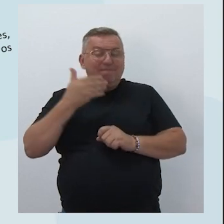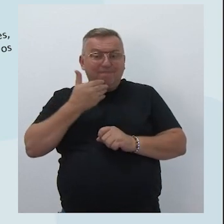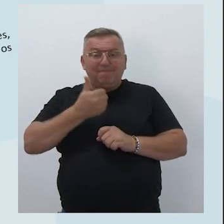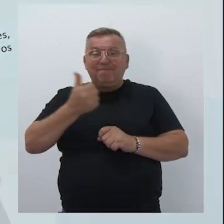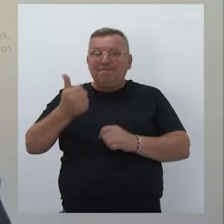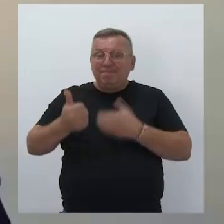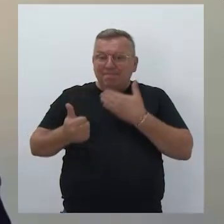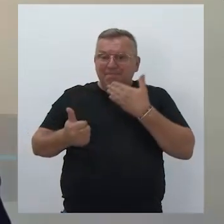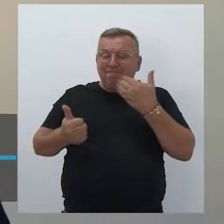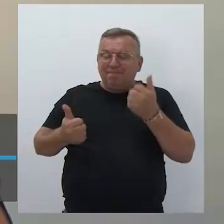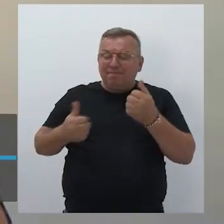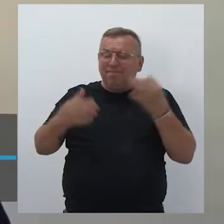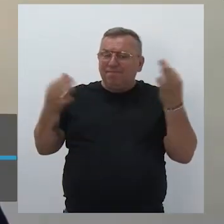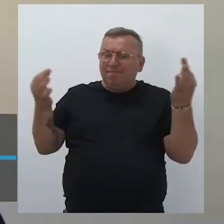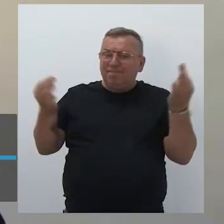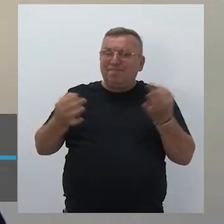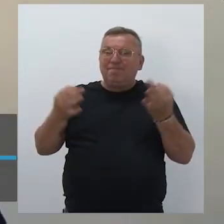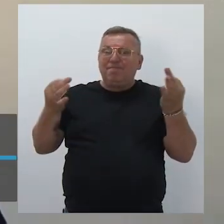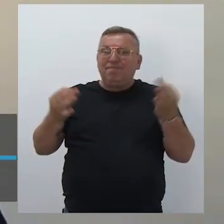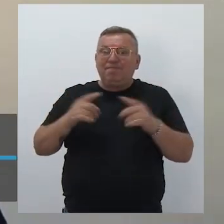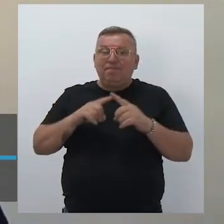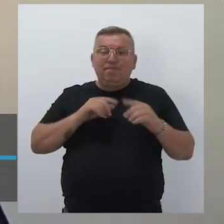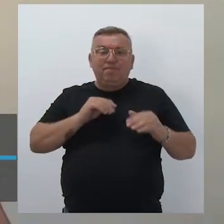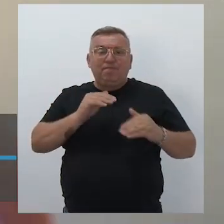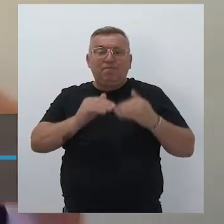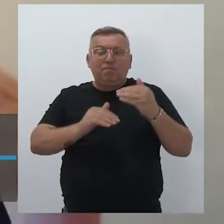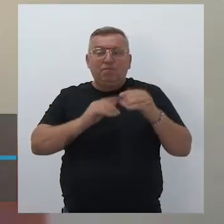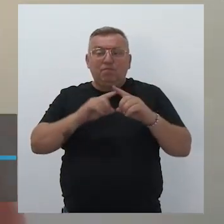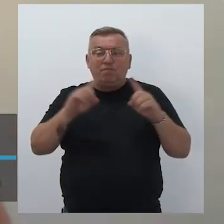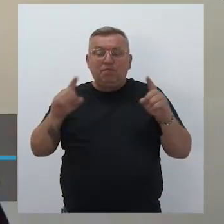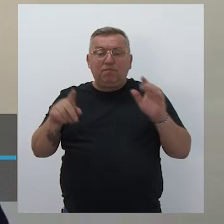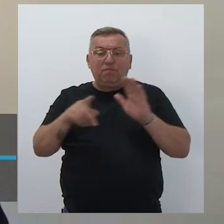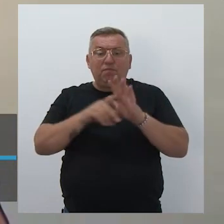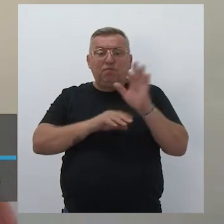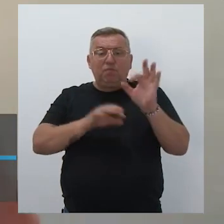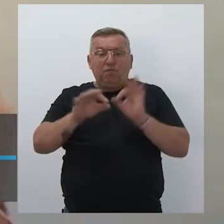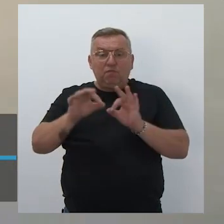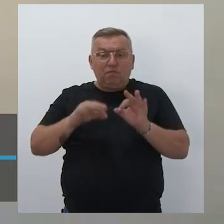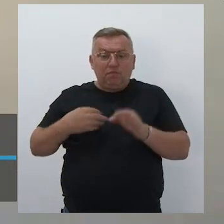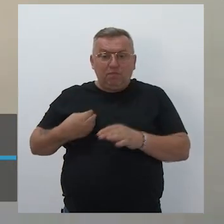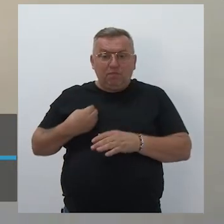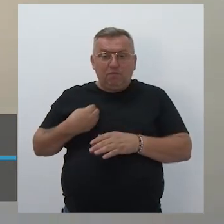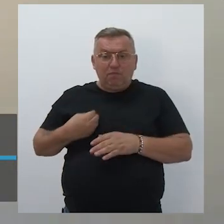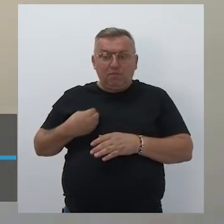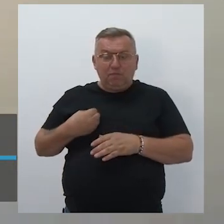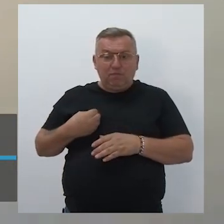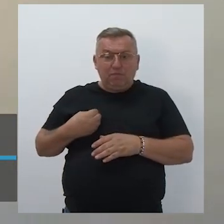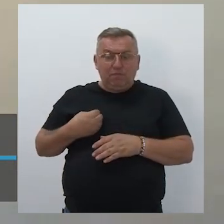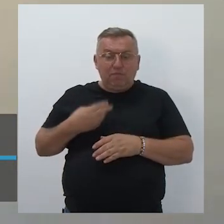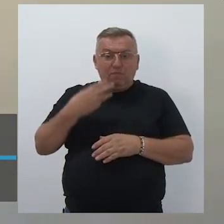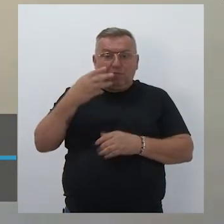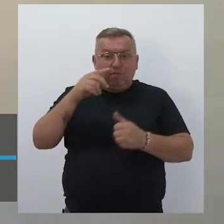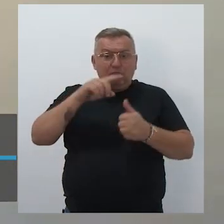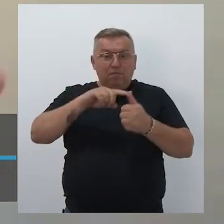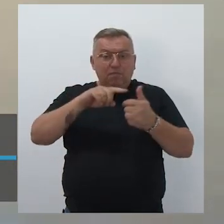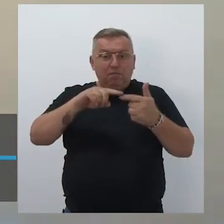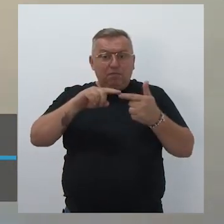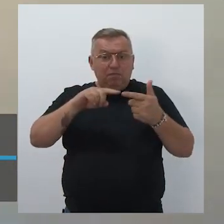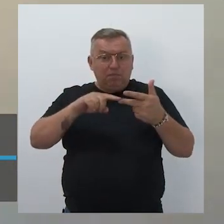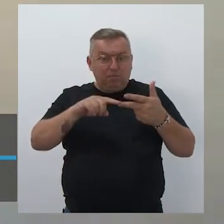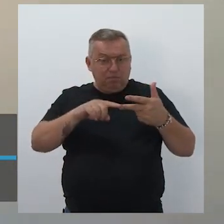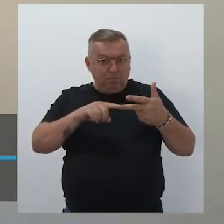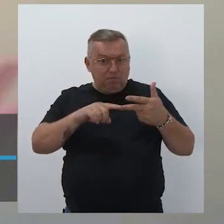forma mais acertada para o desenvolvimento do seu projeto de vida. Esses 3 pontos, né, que apresentou